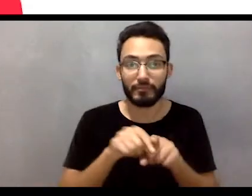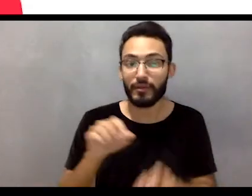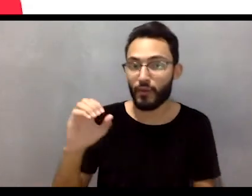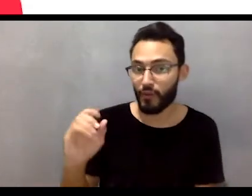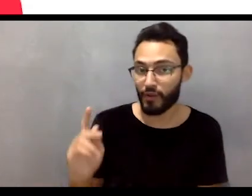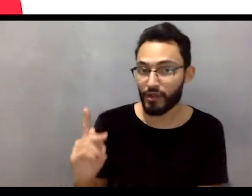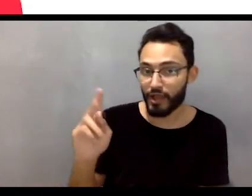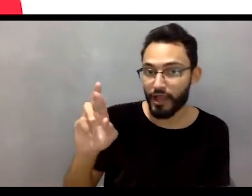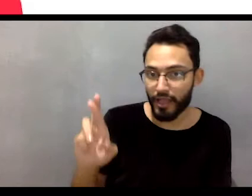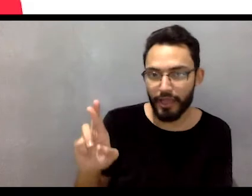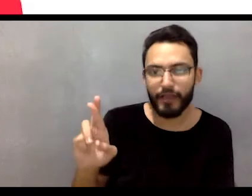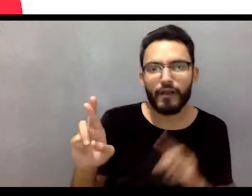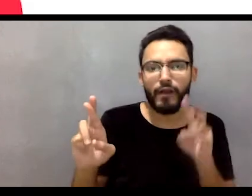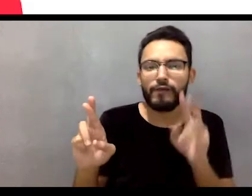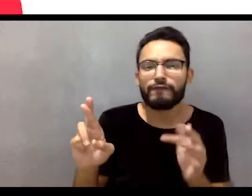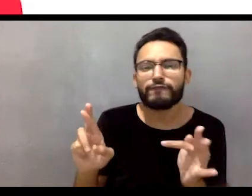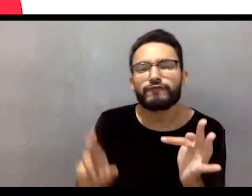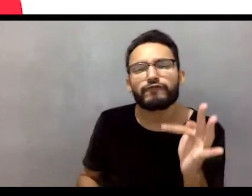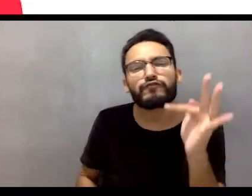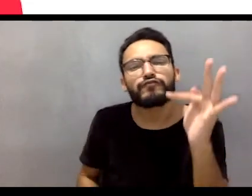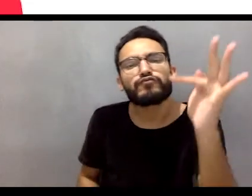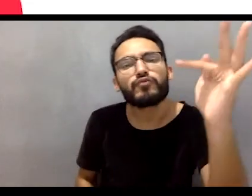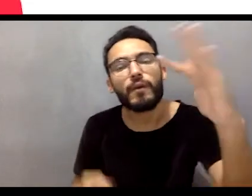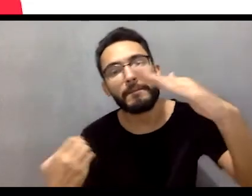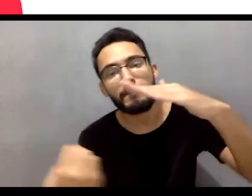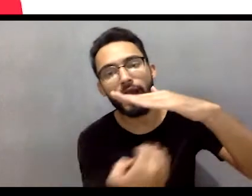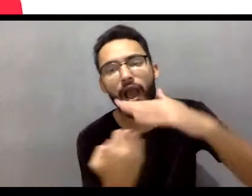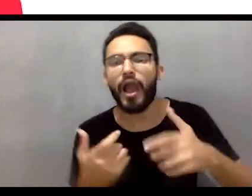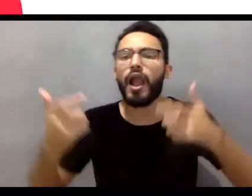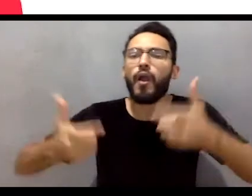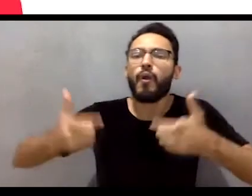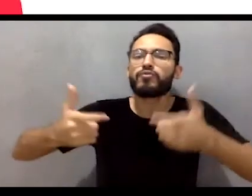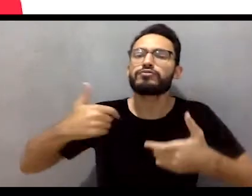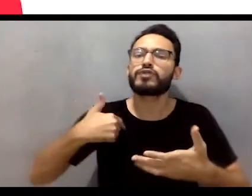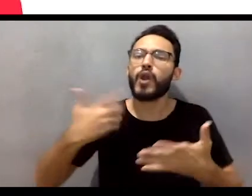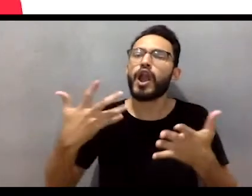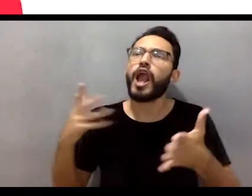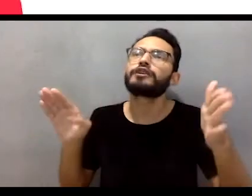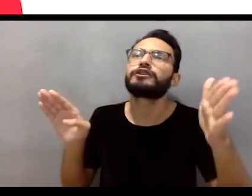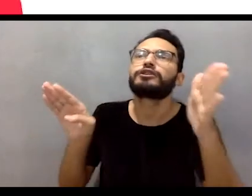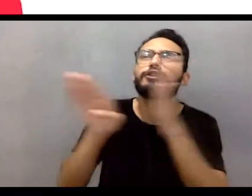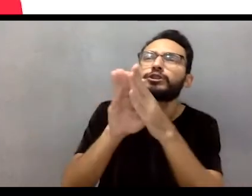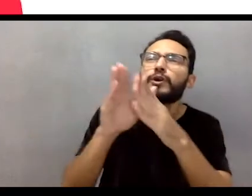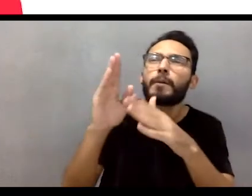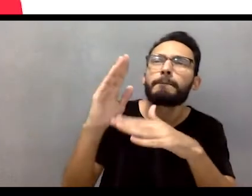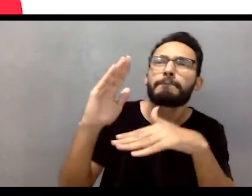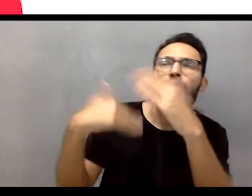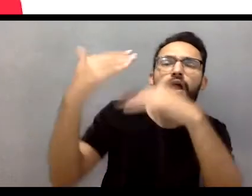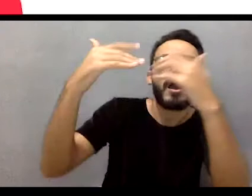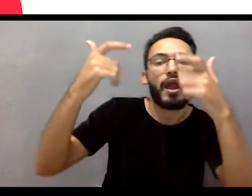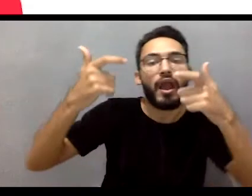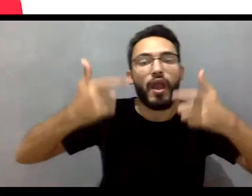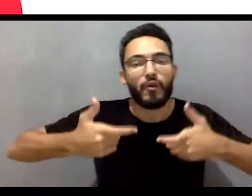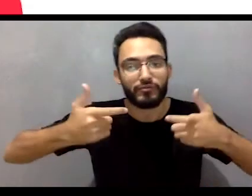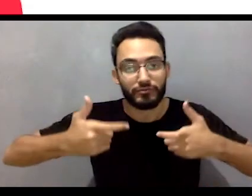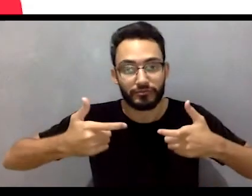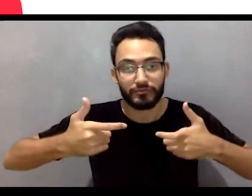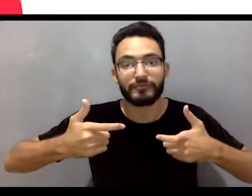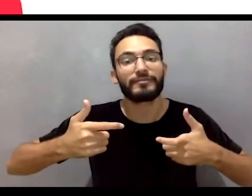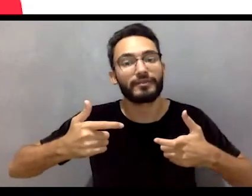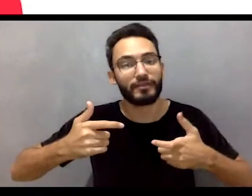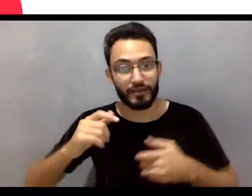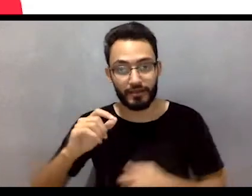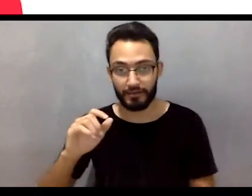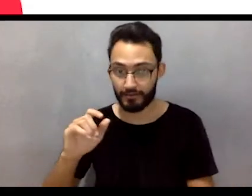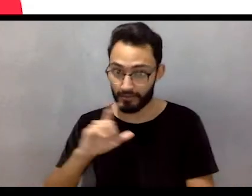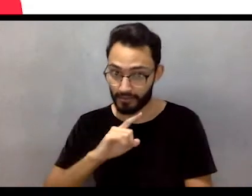para o futuro da organização, aonde eu quero chegar. E o KPI, ele olha para trás, o